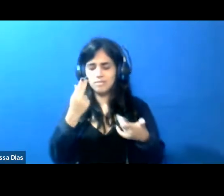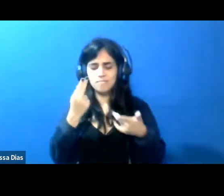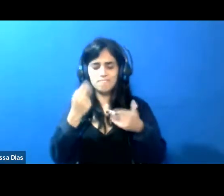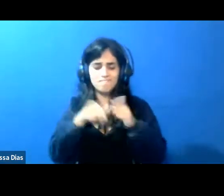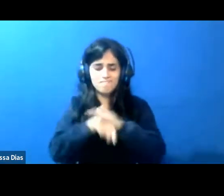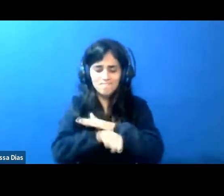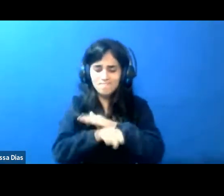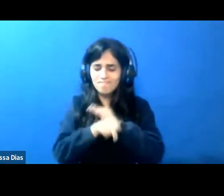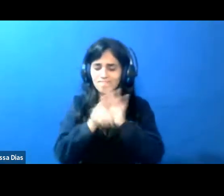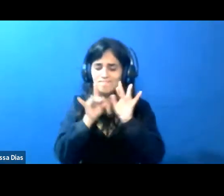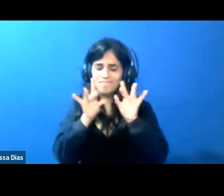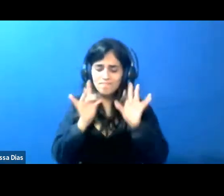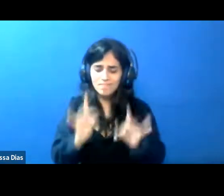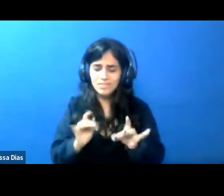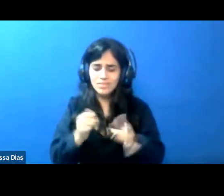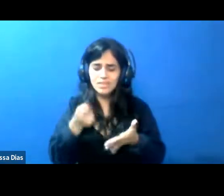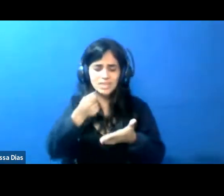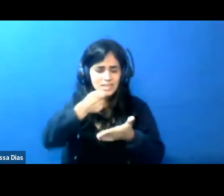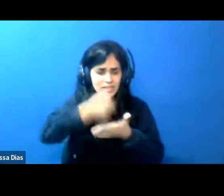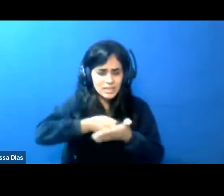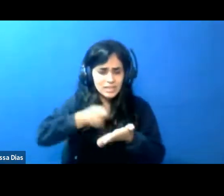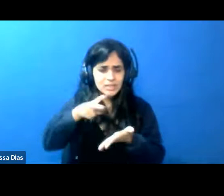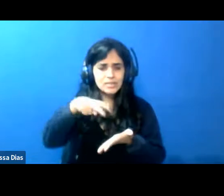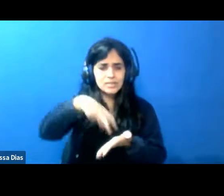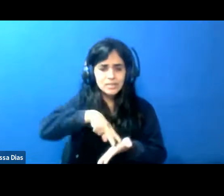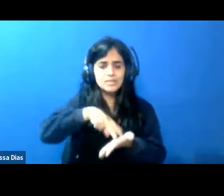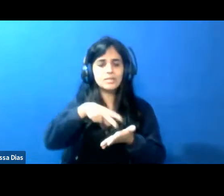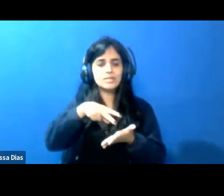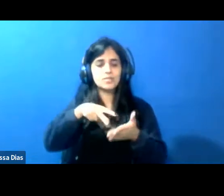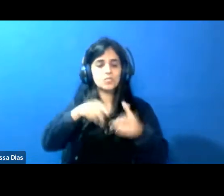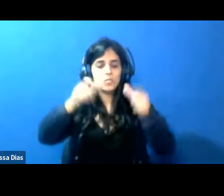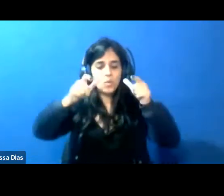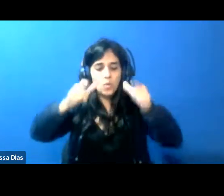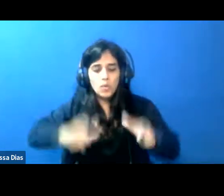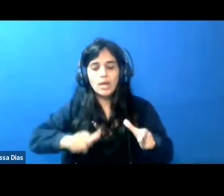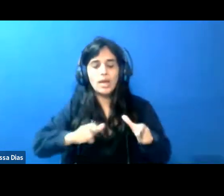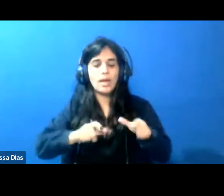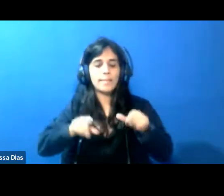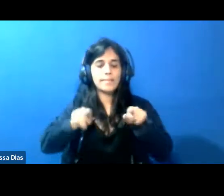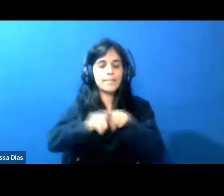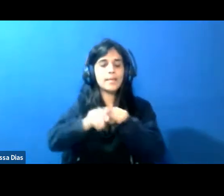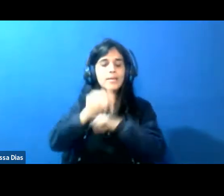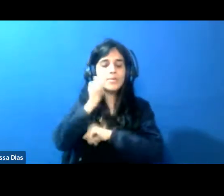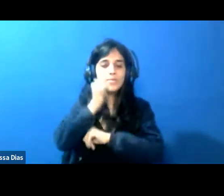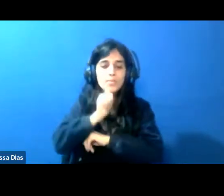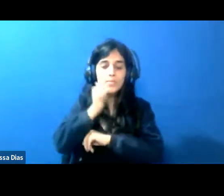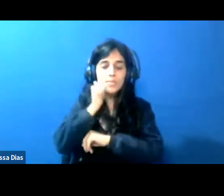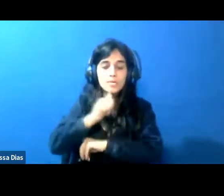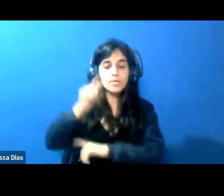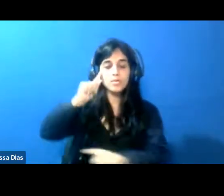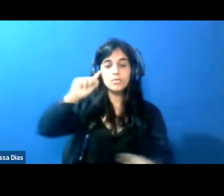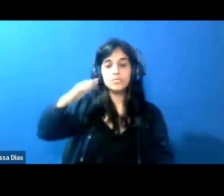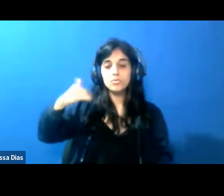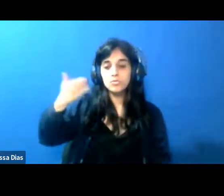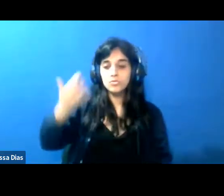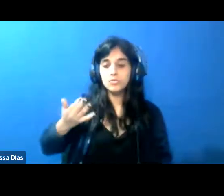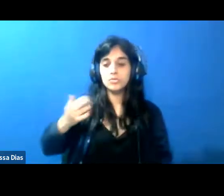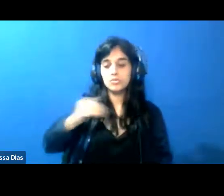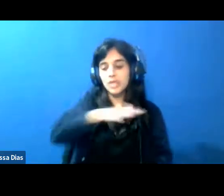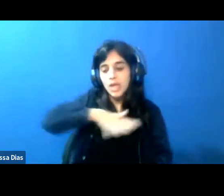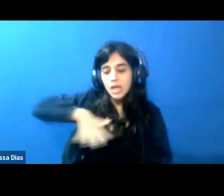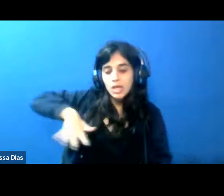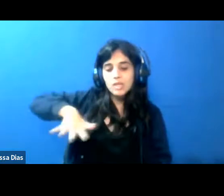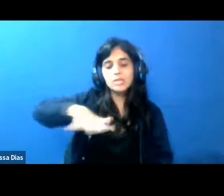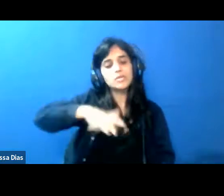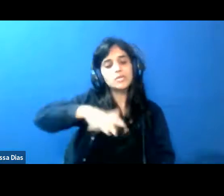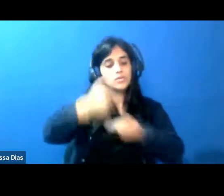resistência na origem, da resistência da terra, da resistência de mulheres que no seu cotidiano, dos seus quintais, dos seus roçados,